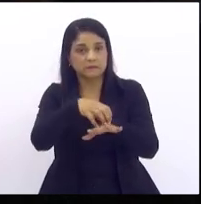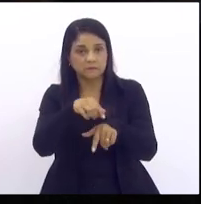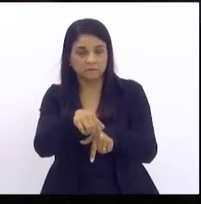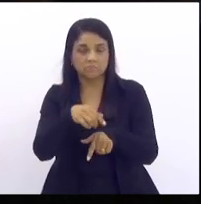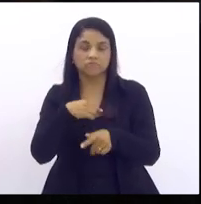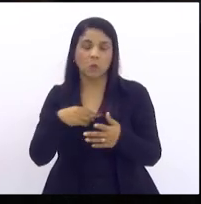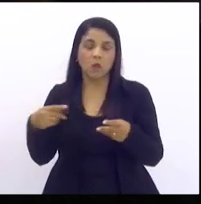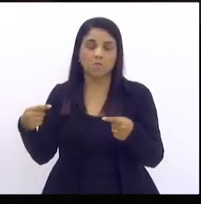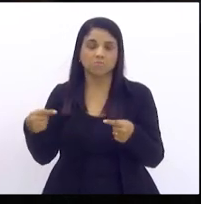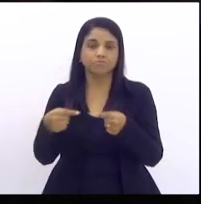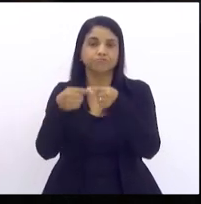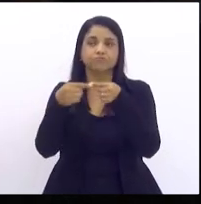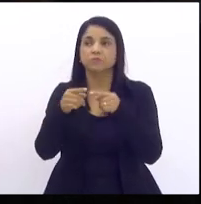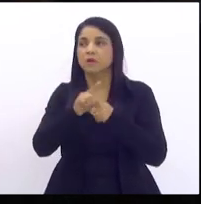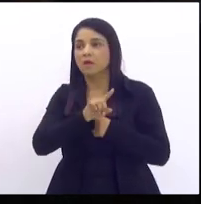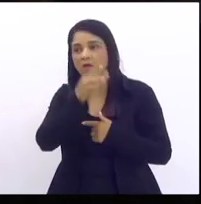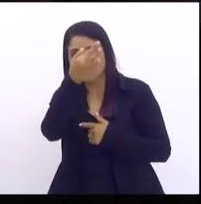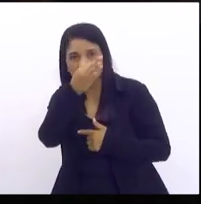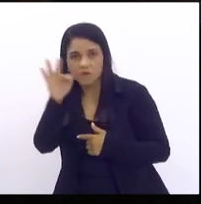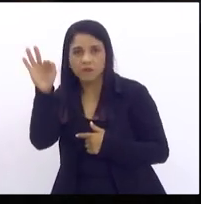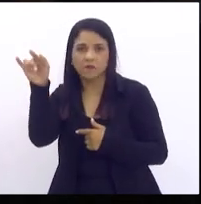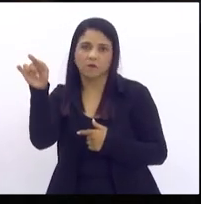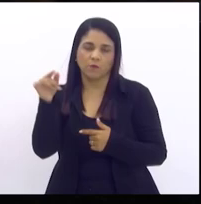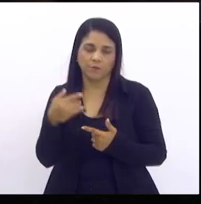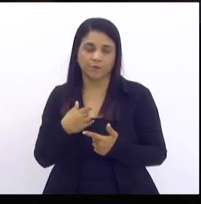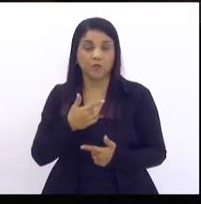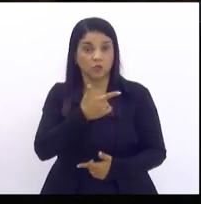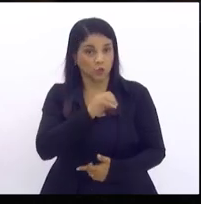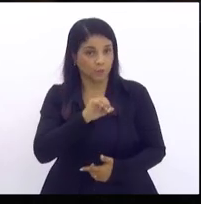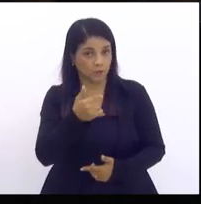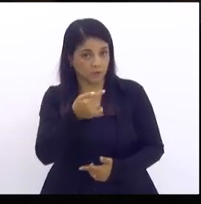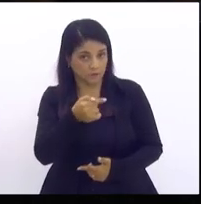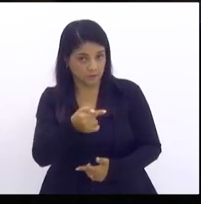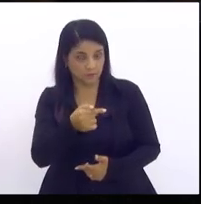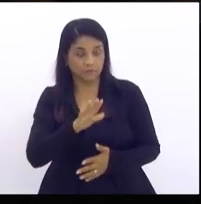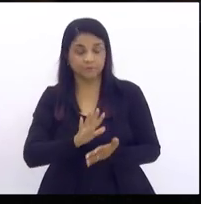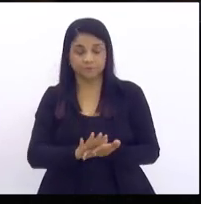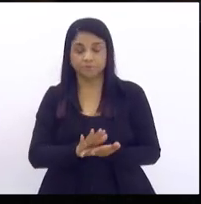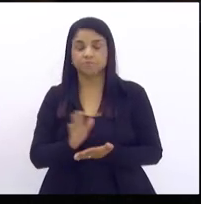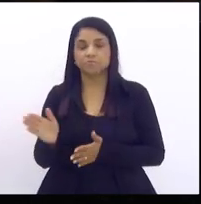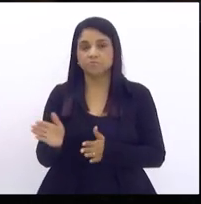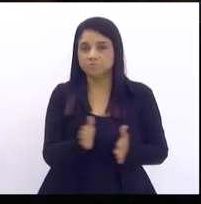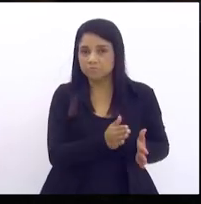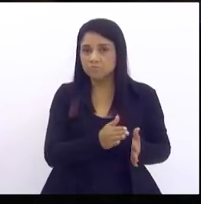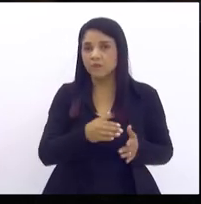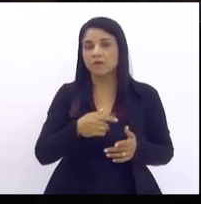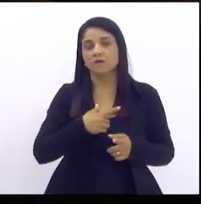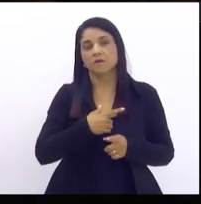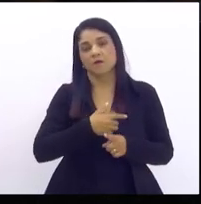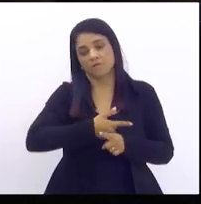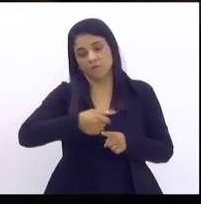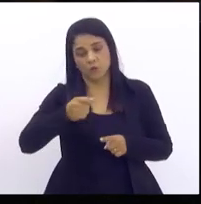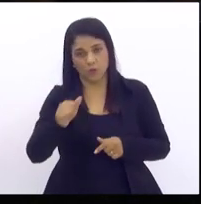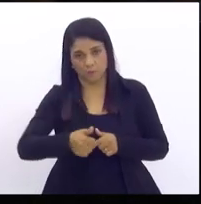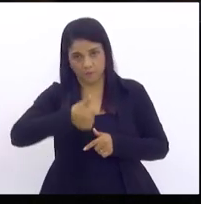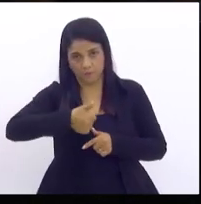Isso em 2017, foi a primeira vitória. Em 2018, aprovamos a